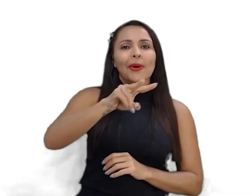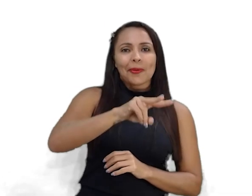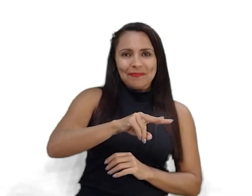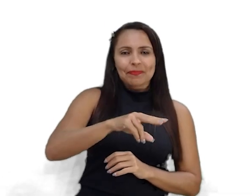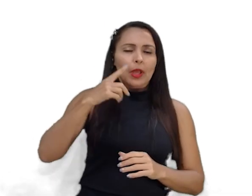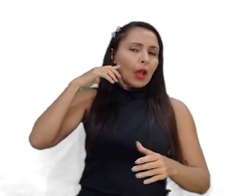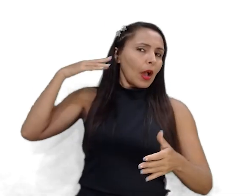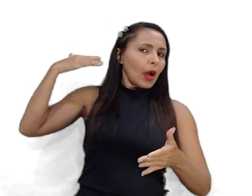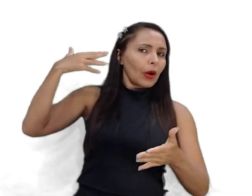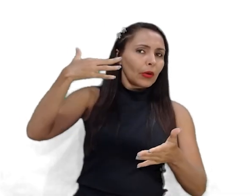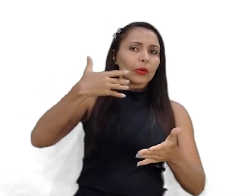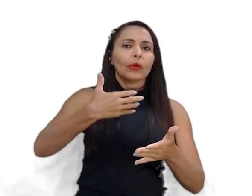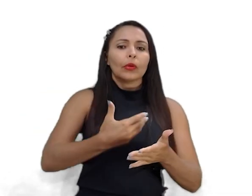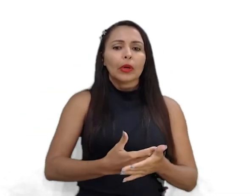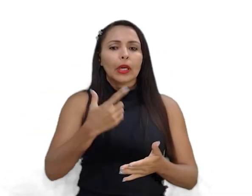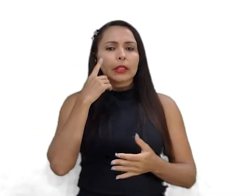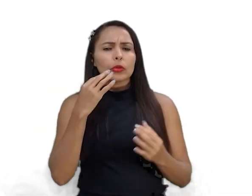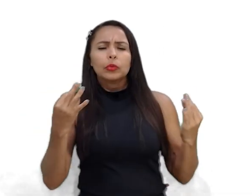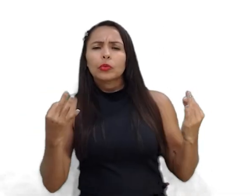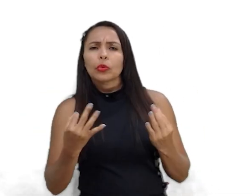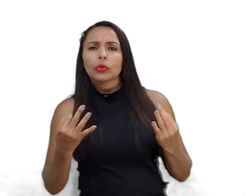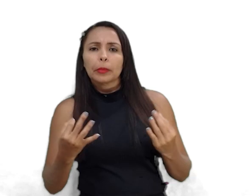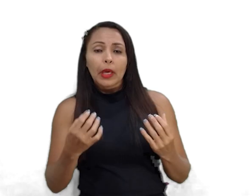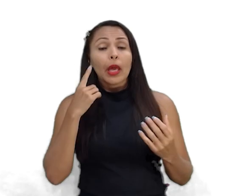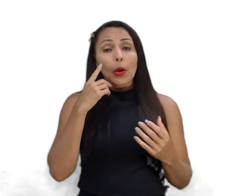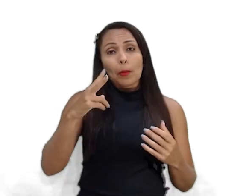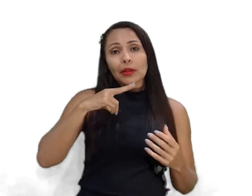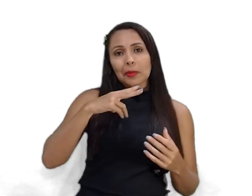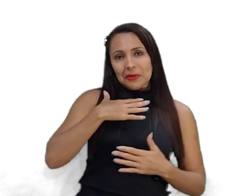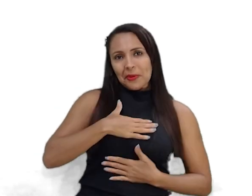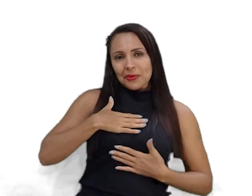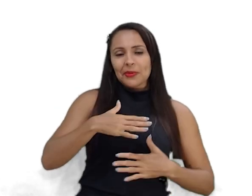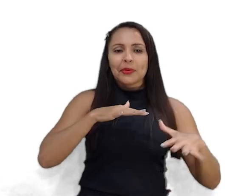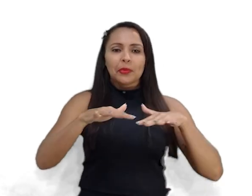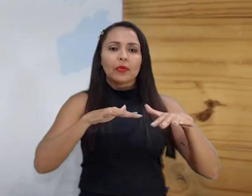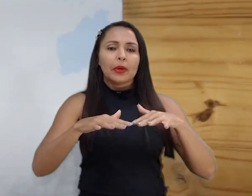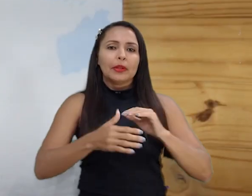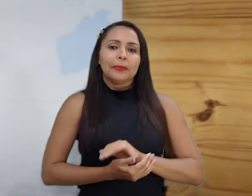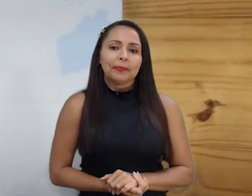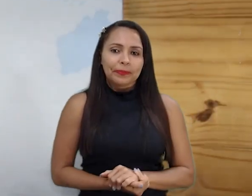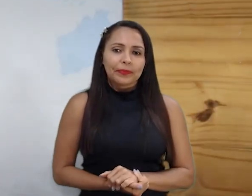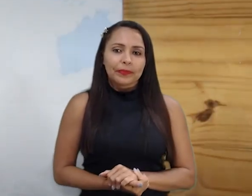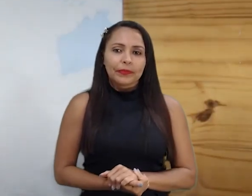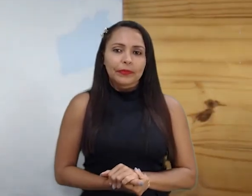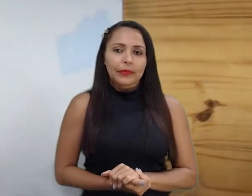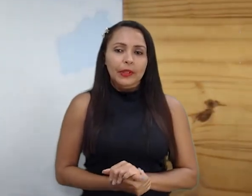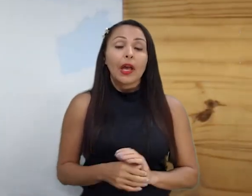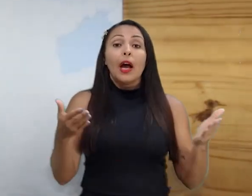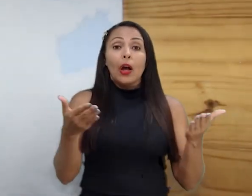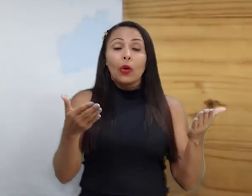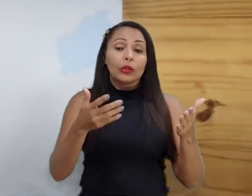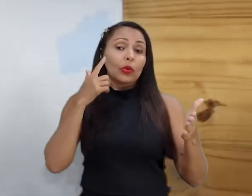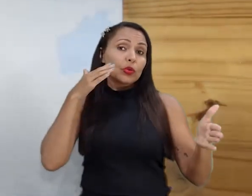dos sonhos mesmo é uma coisa super lúdica, eu particularmente gosto muito desse movimento, acho muito bonito. Agora, nosso